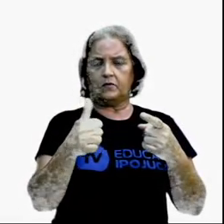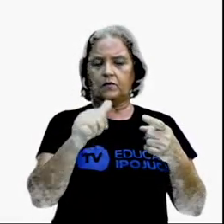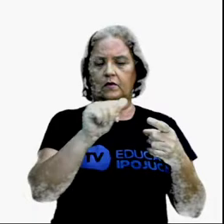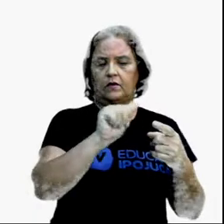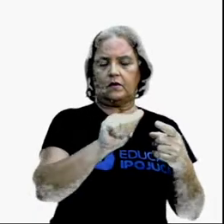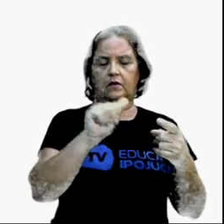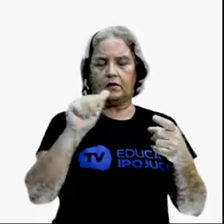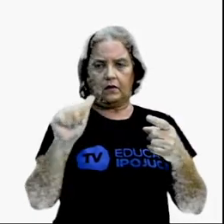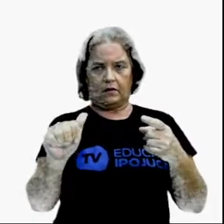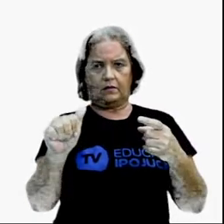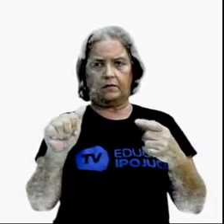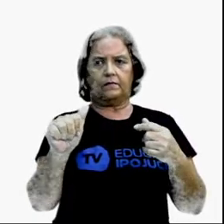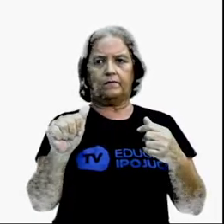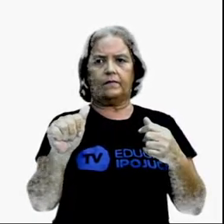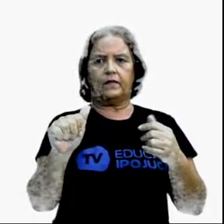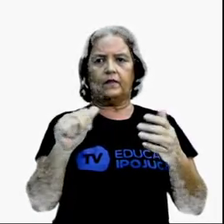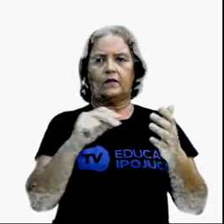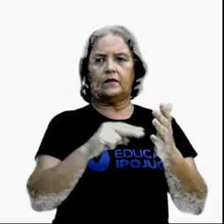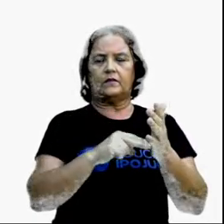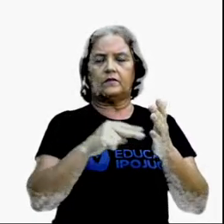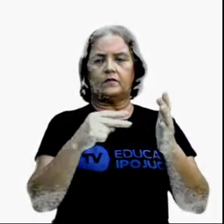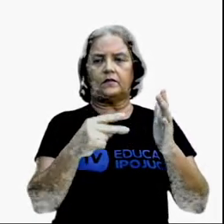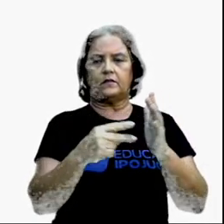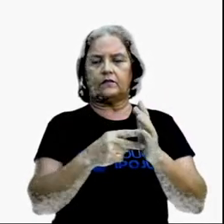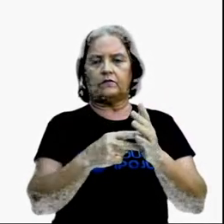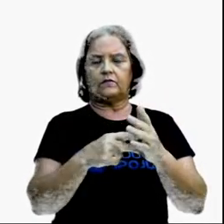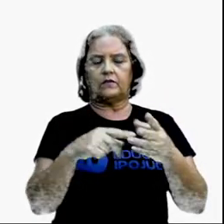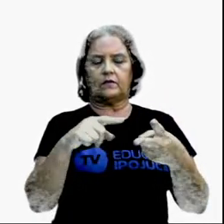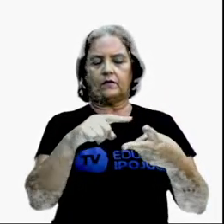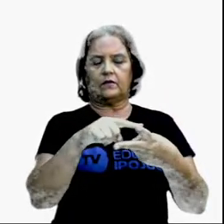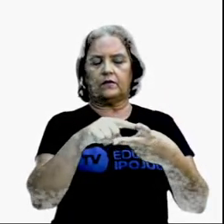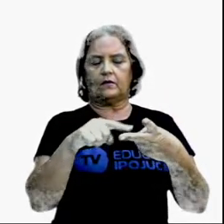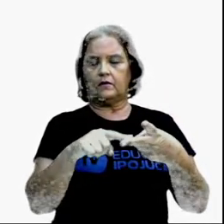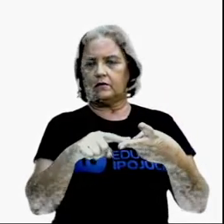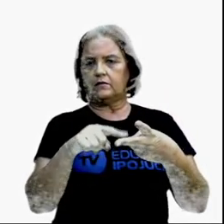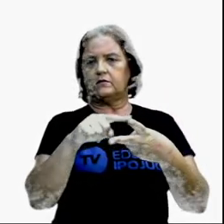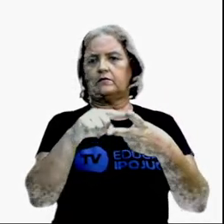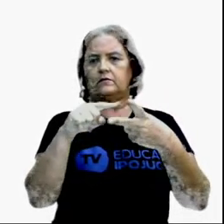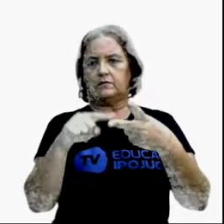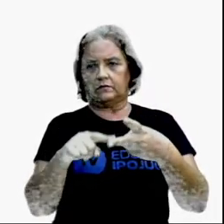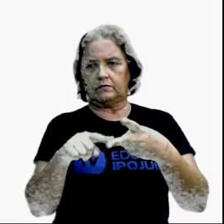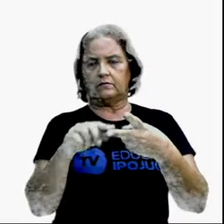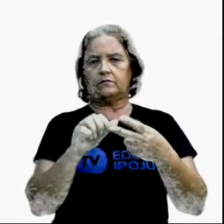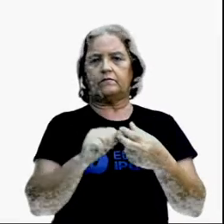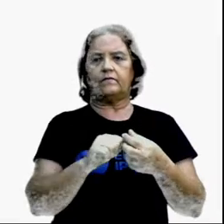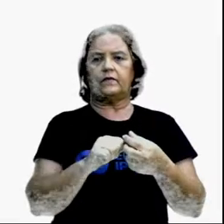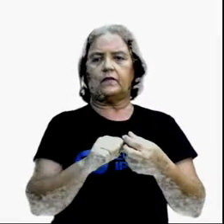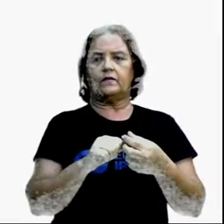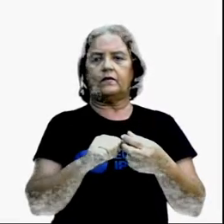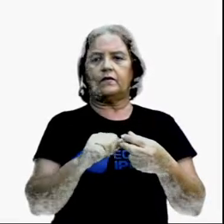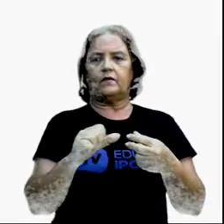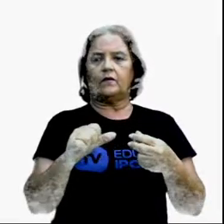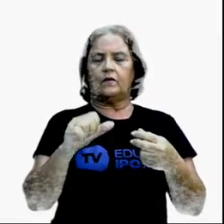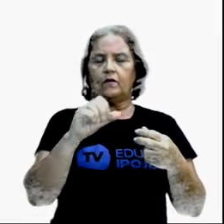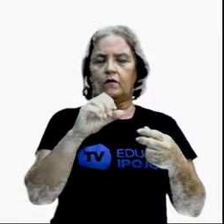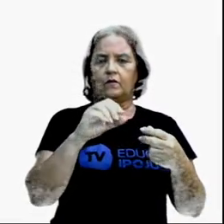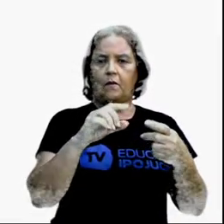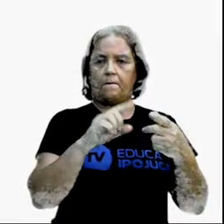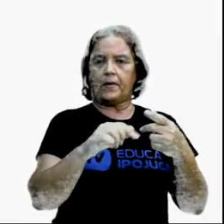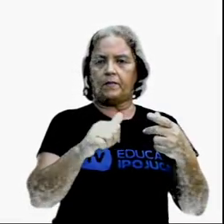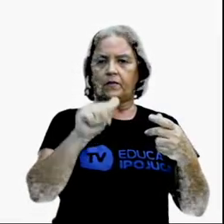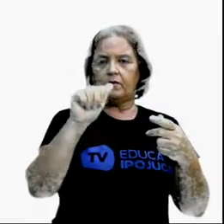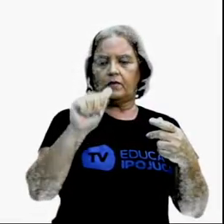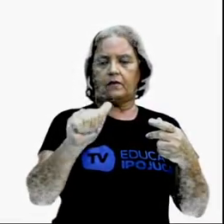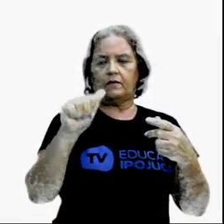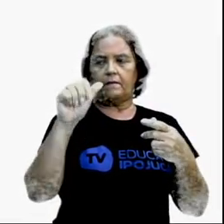AA. AA significa ângulo, ângulo. Note que o primeiro triângulo, o triângulo ABC,